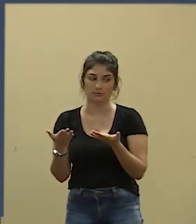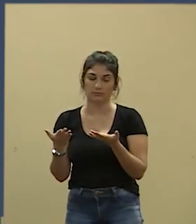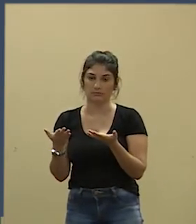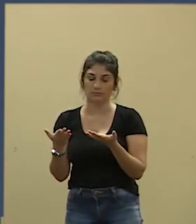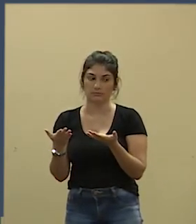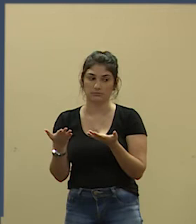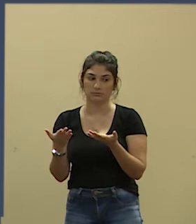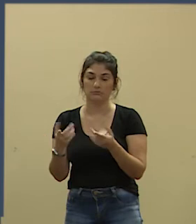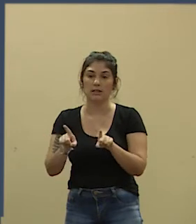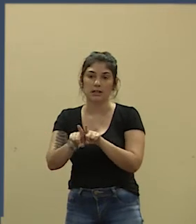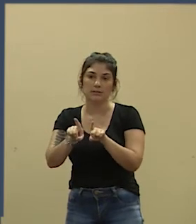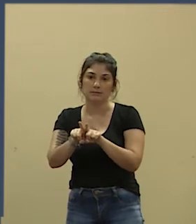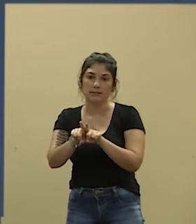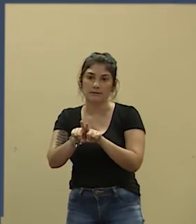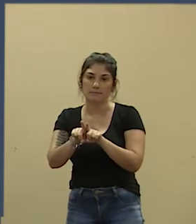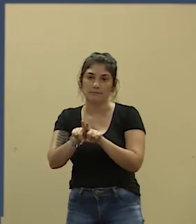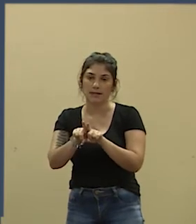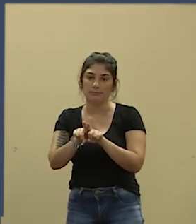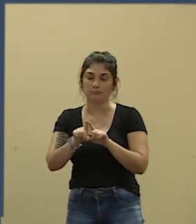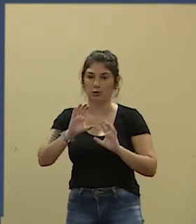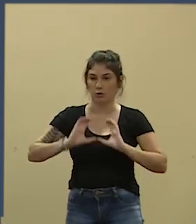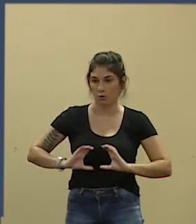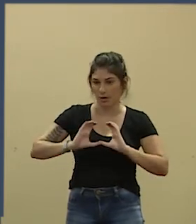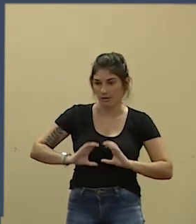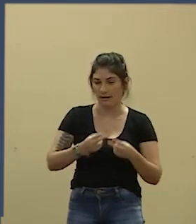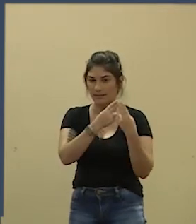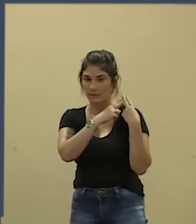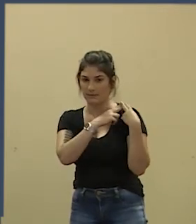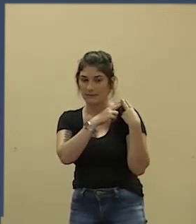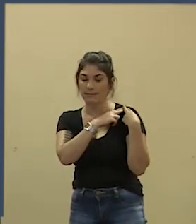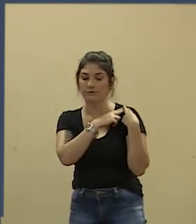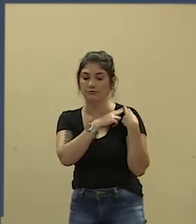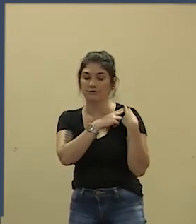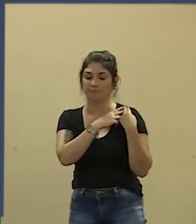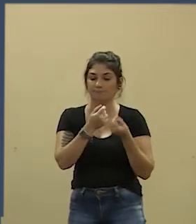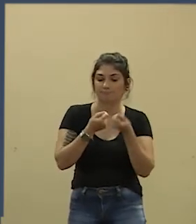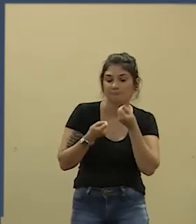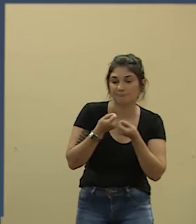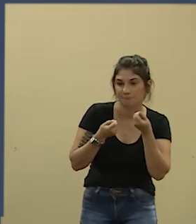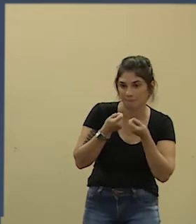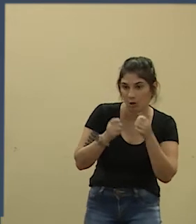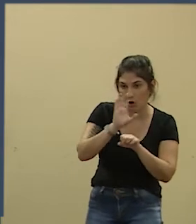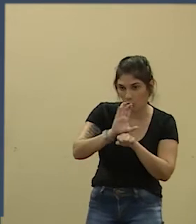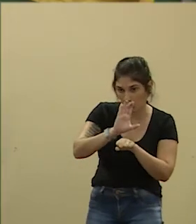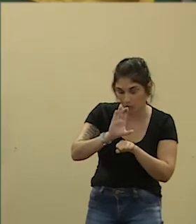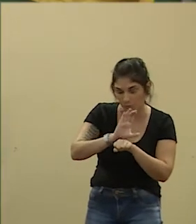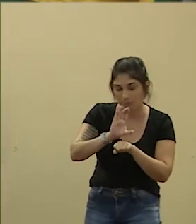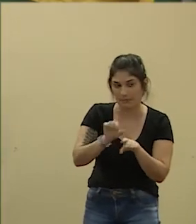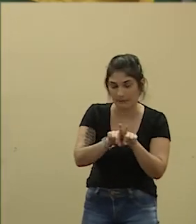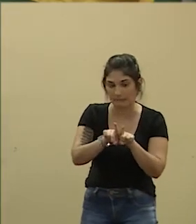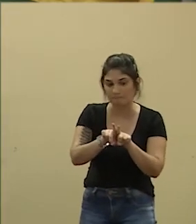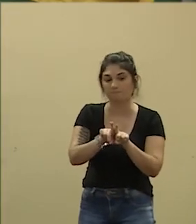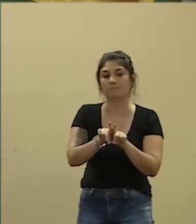alguns cursos de pós graduação lato sensu lá na barão também a gente começou a